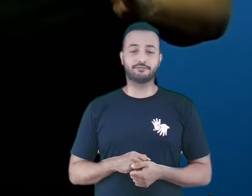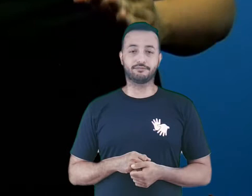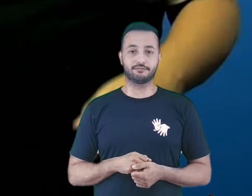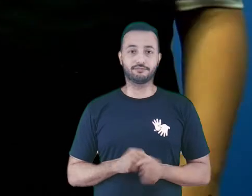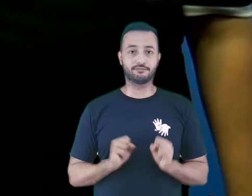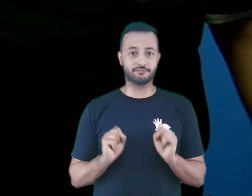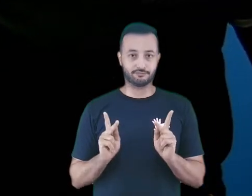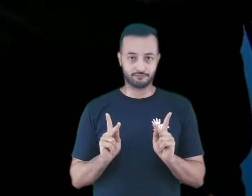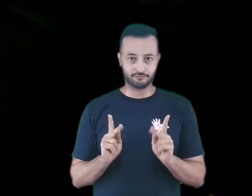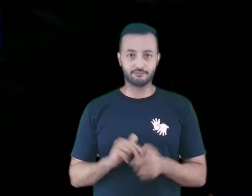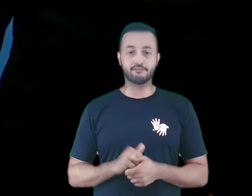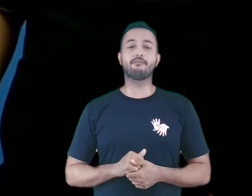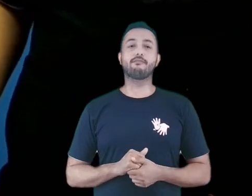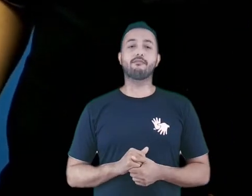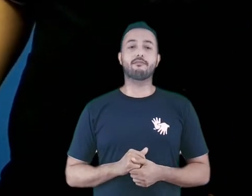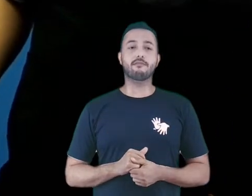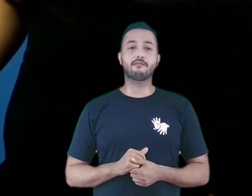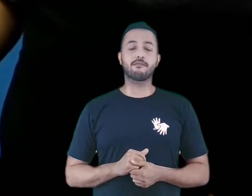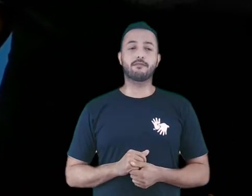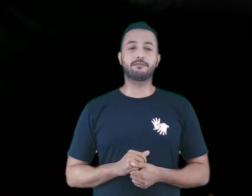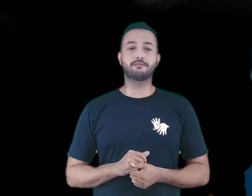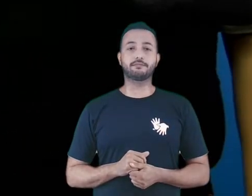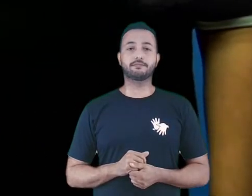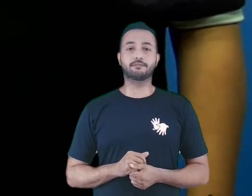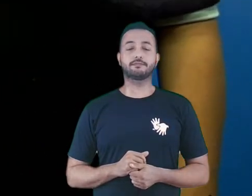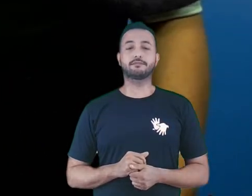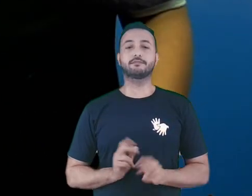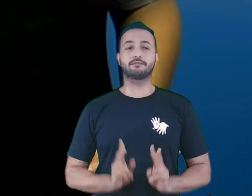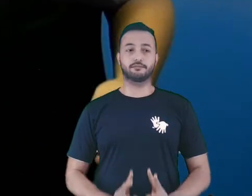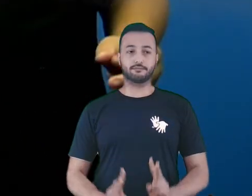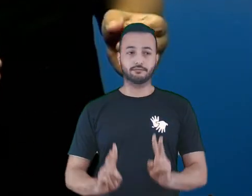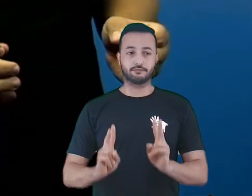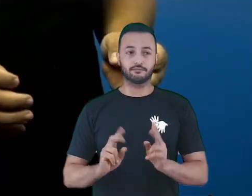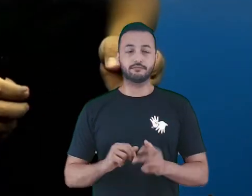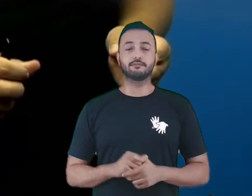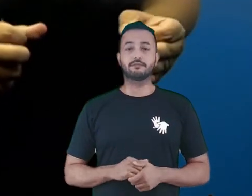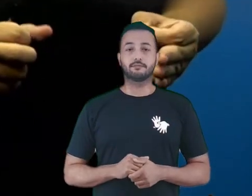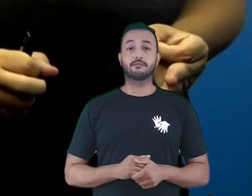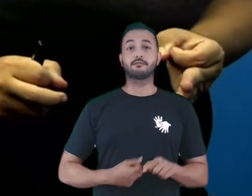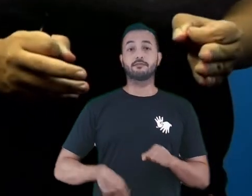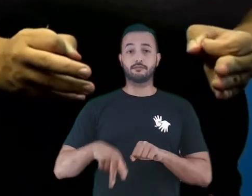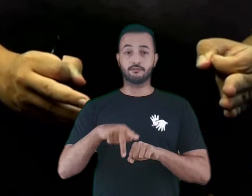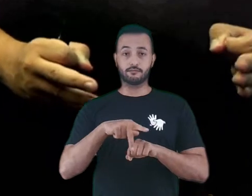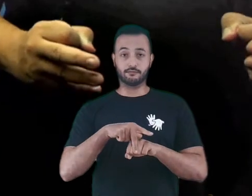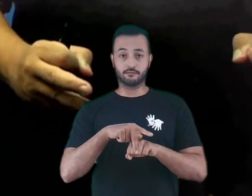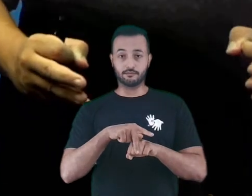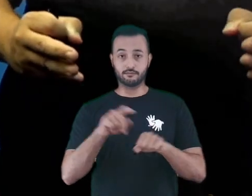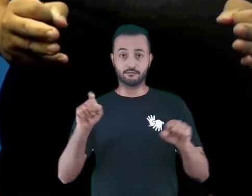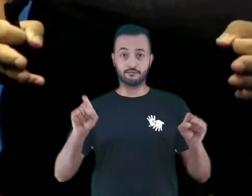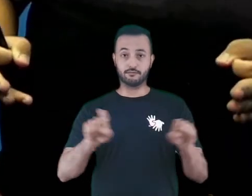relativos, ok? Vamos para o próximo. Pronomes